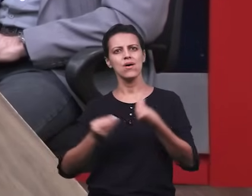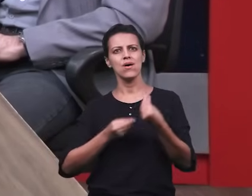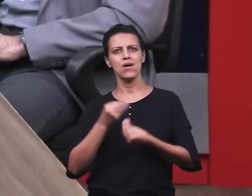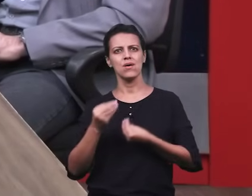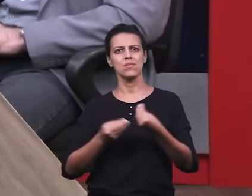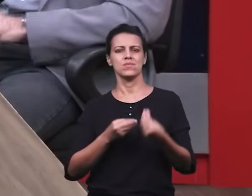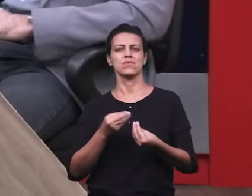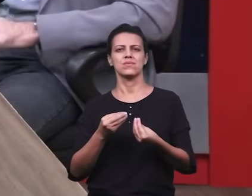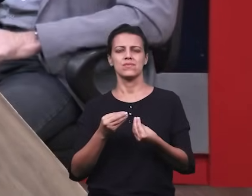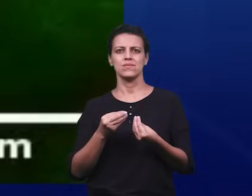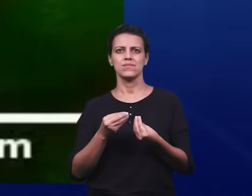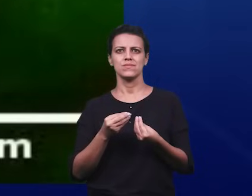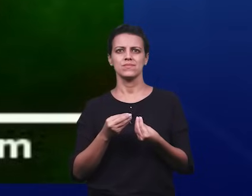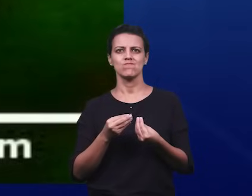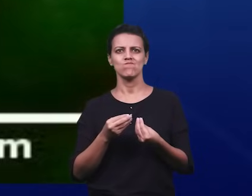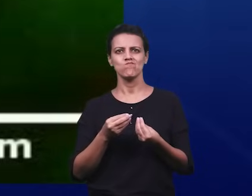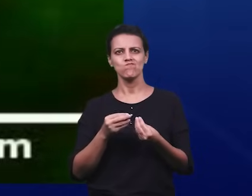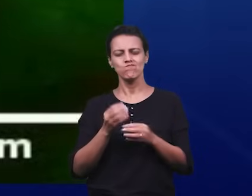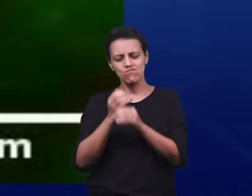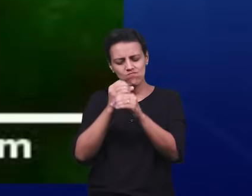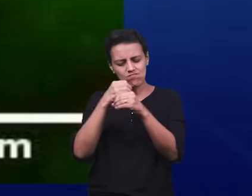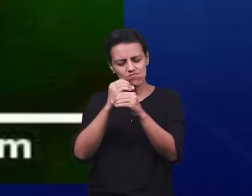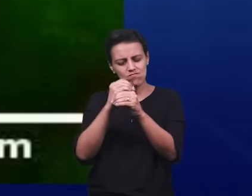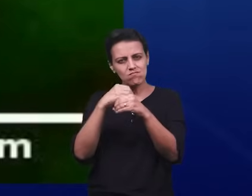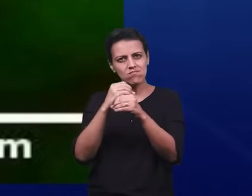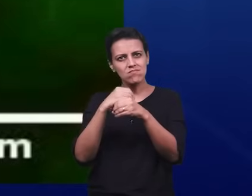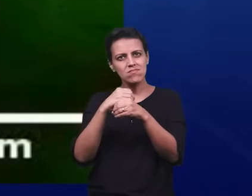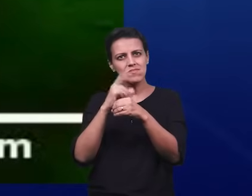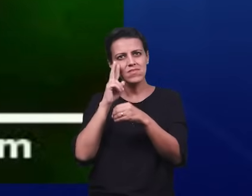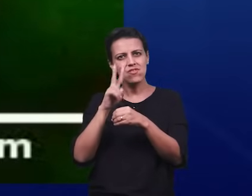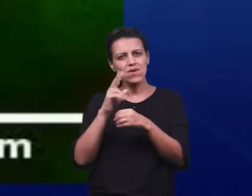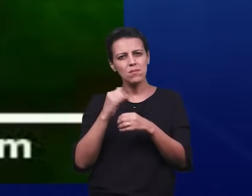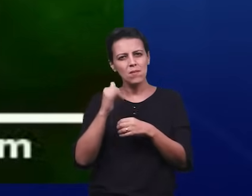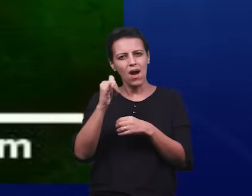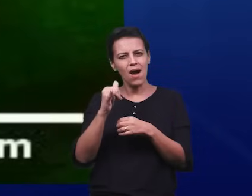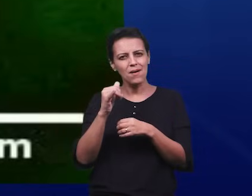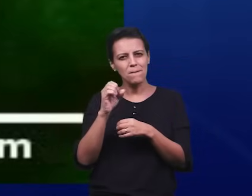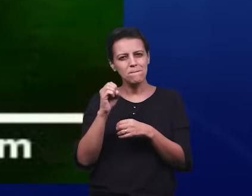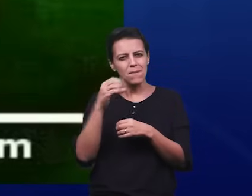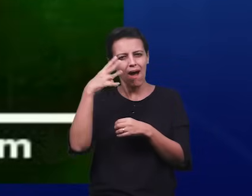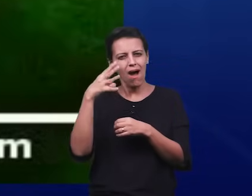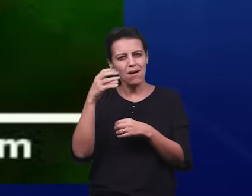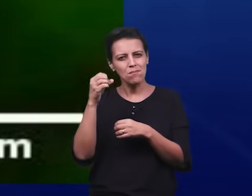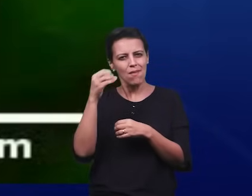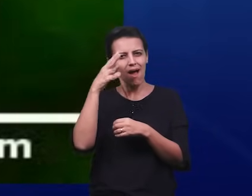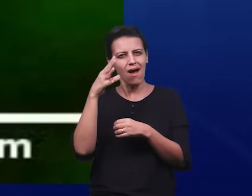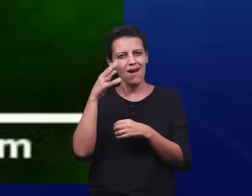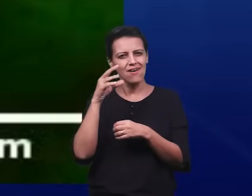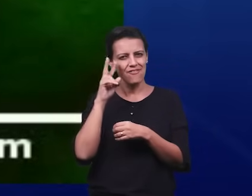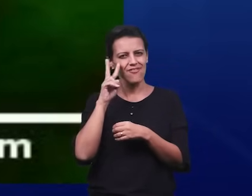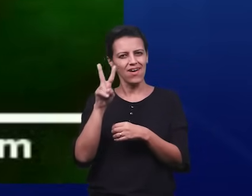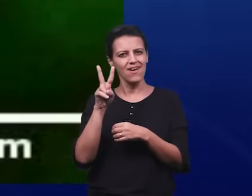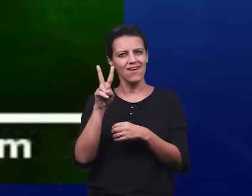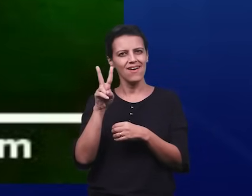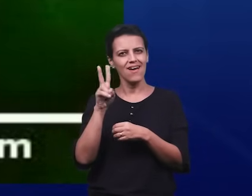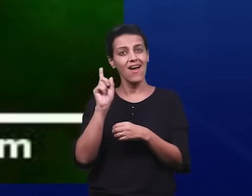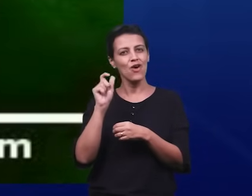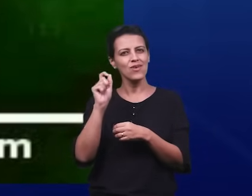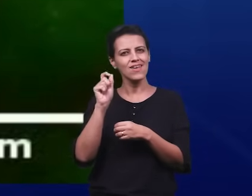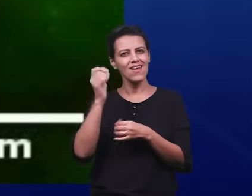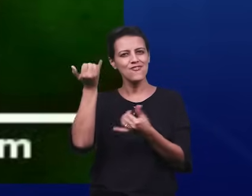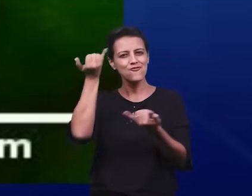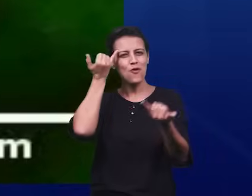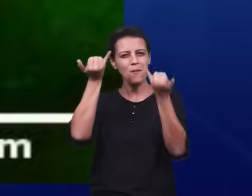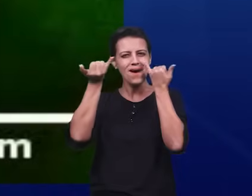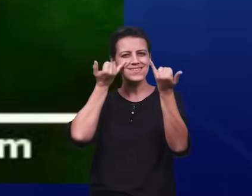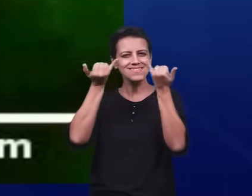chama confocal, em que nós estamos vendo os brilhos que acontecem, são as informações que chegam no